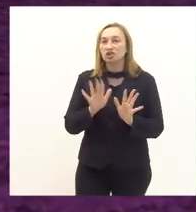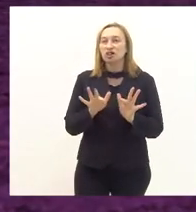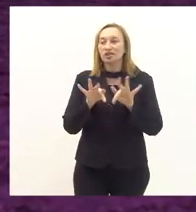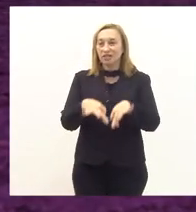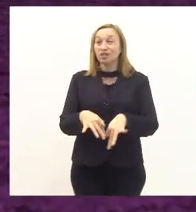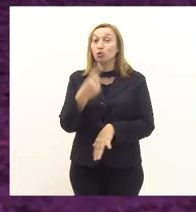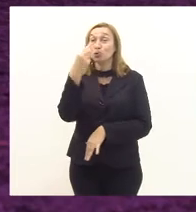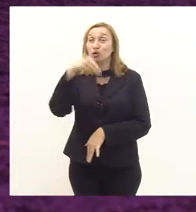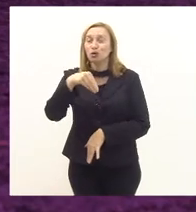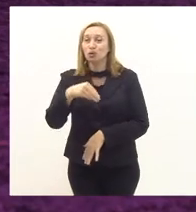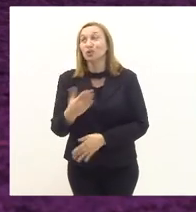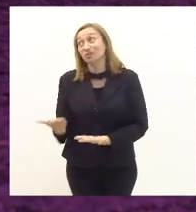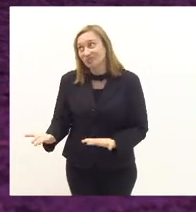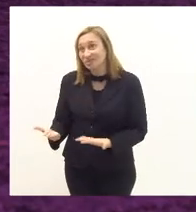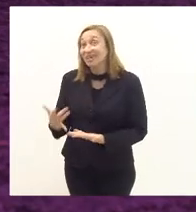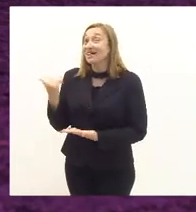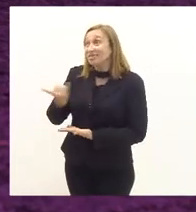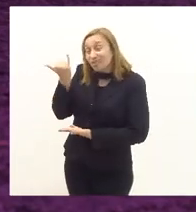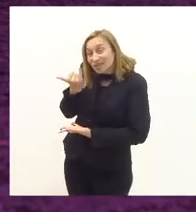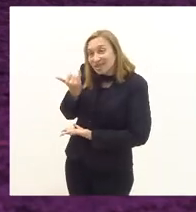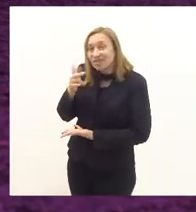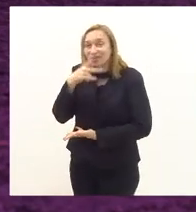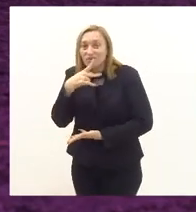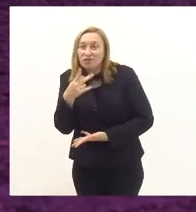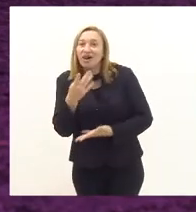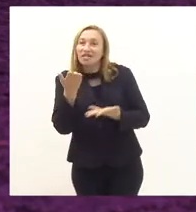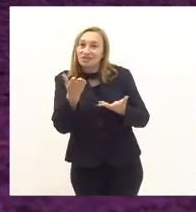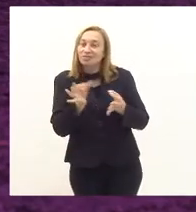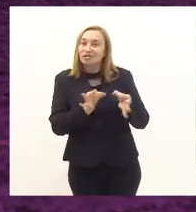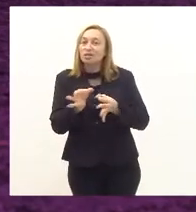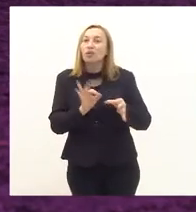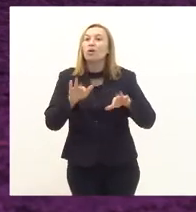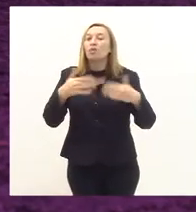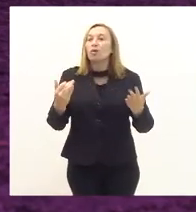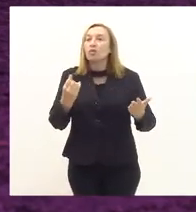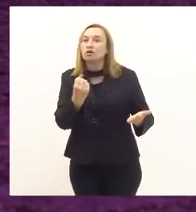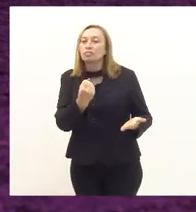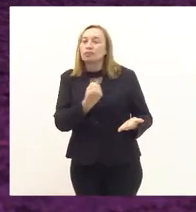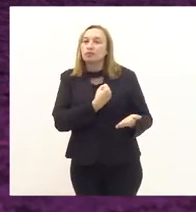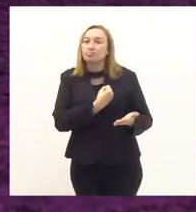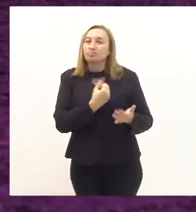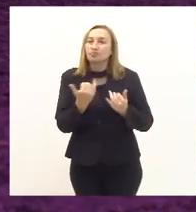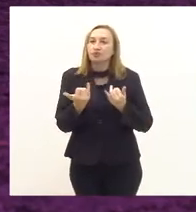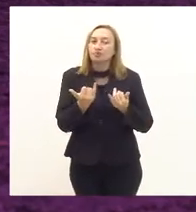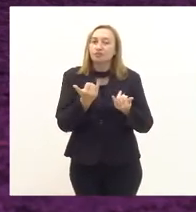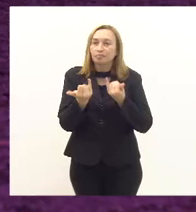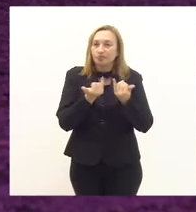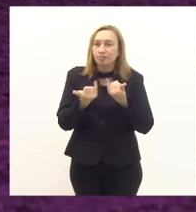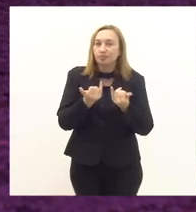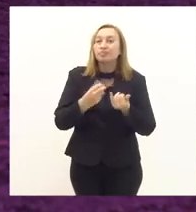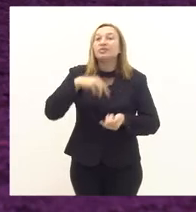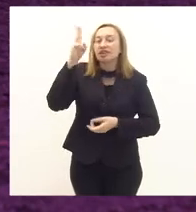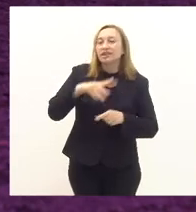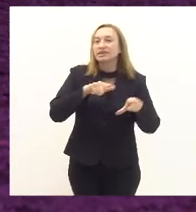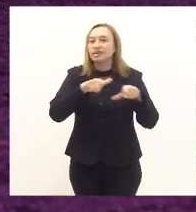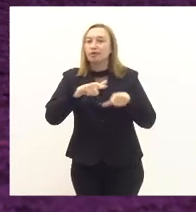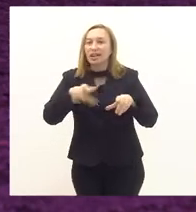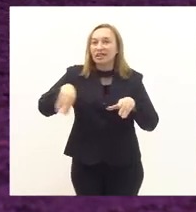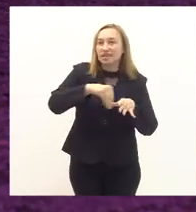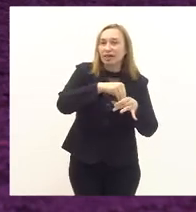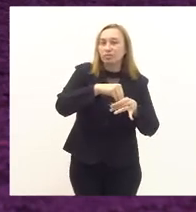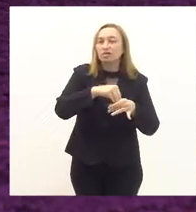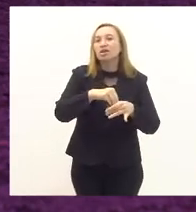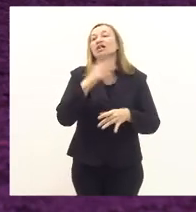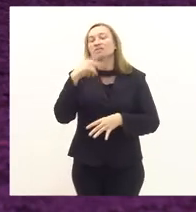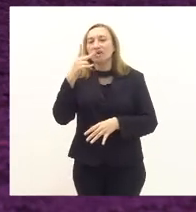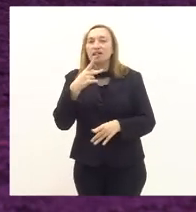minuto eu termino. Por favor, que eu acho que é importante, quando a gente fala desse programa, qual o recorte que a gente está trazendo dele. Quem trabalha, de fato, dentro do programa? E falando